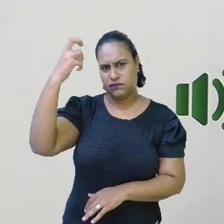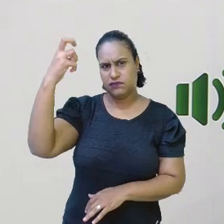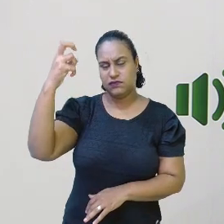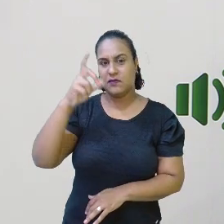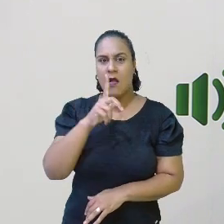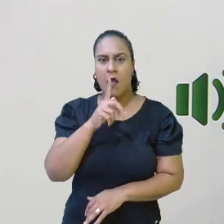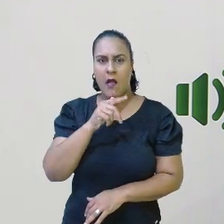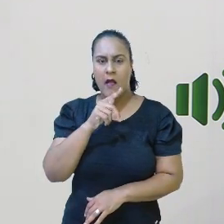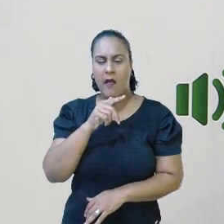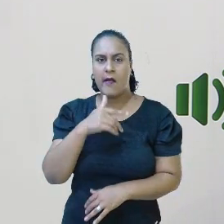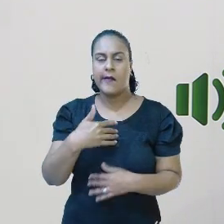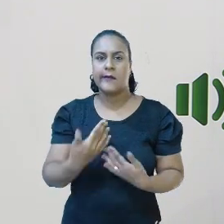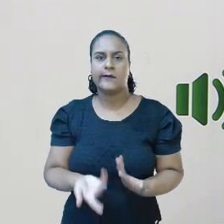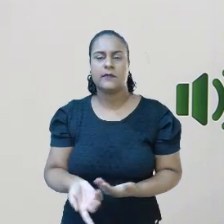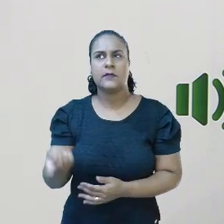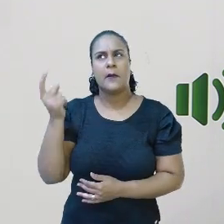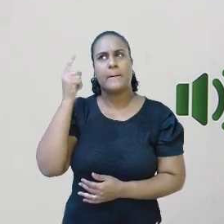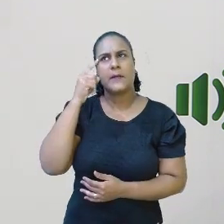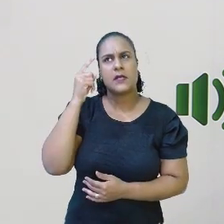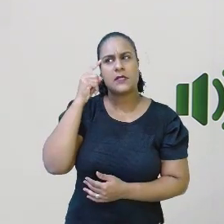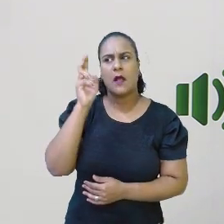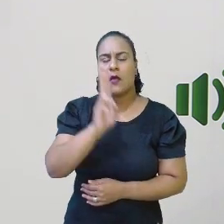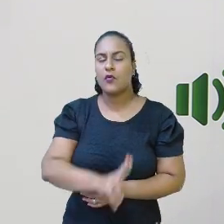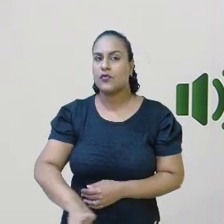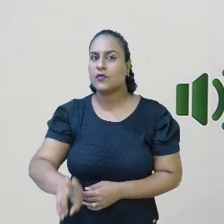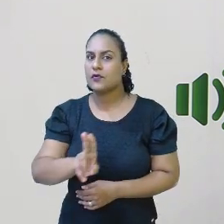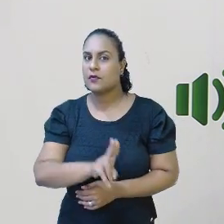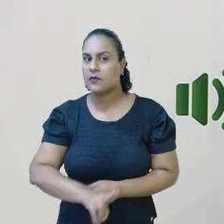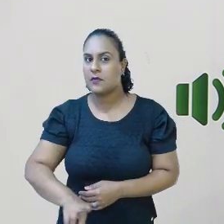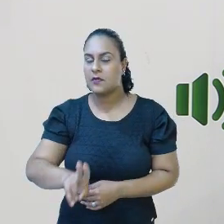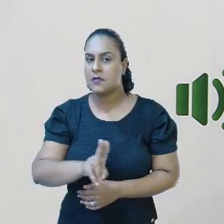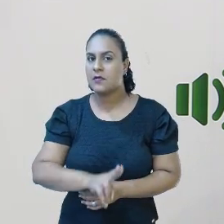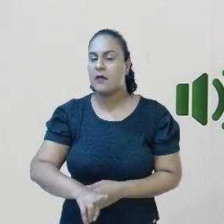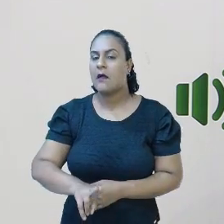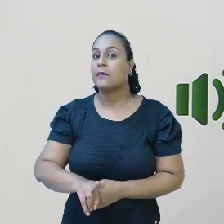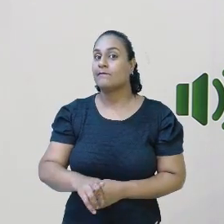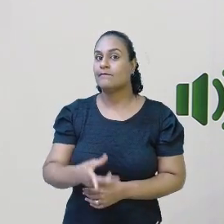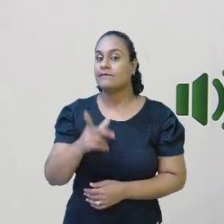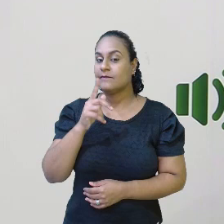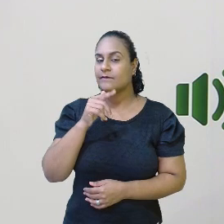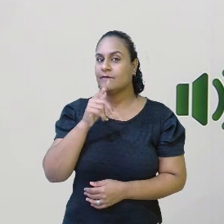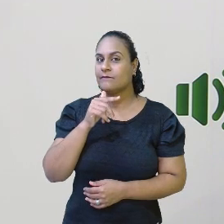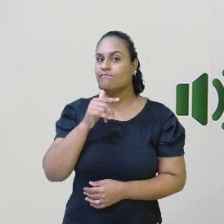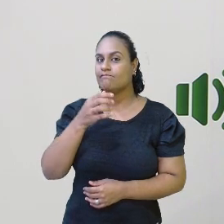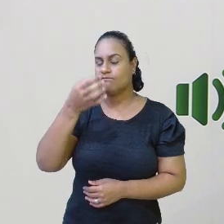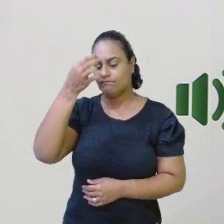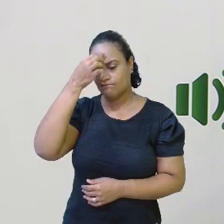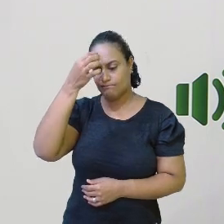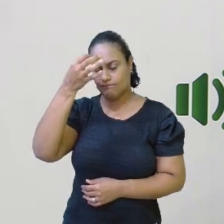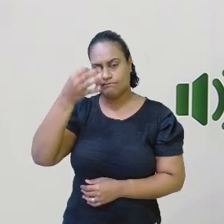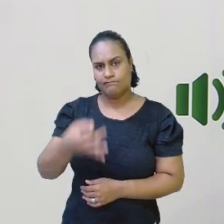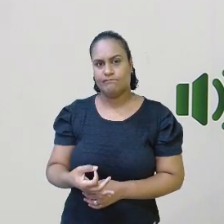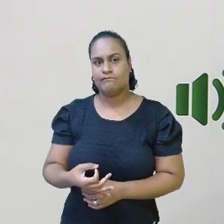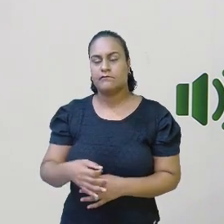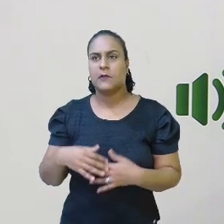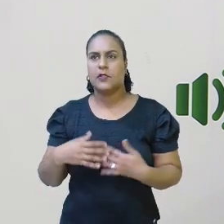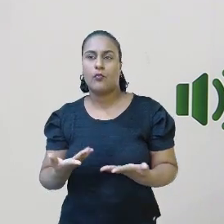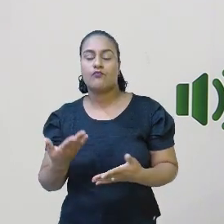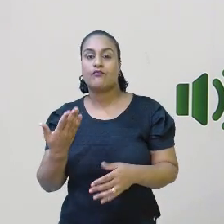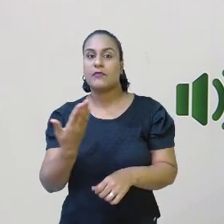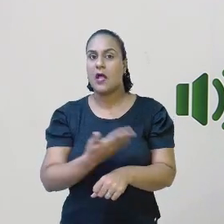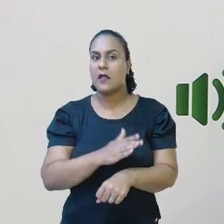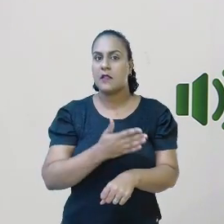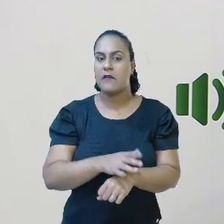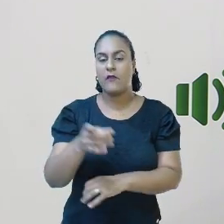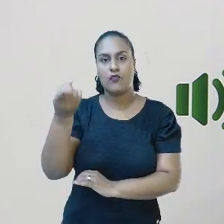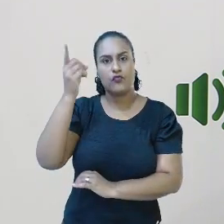água? Pensar em utilizar a água de maneira inteligente. Bom, nas atividades do nosso dia a dia, nas atividades